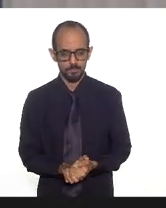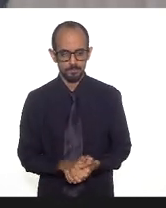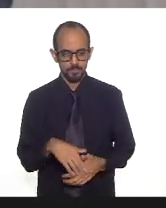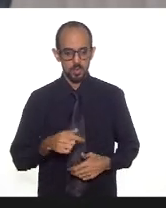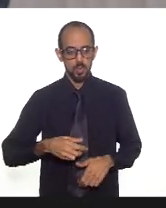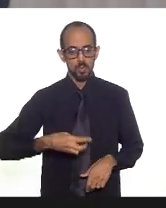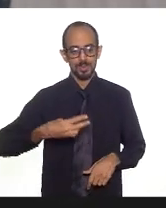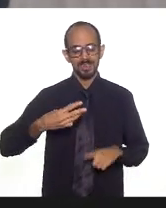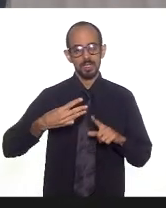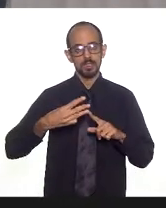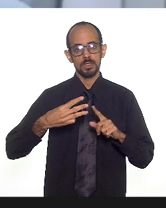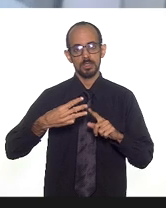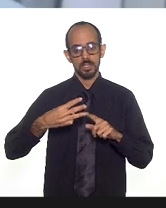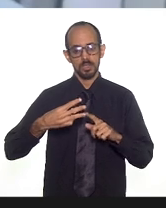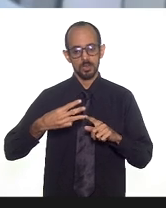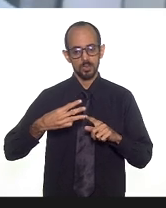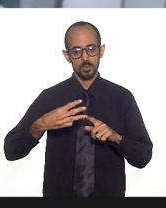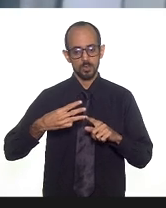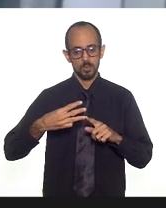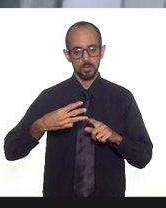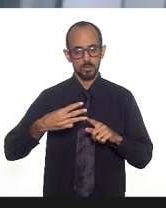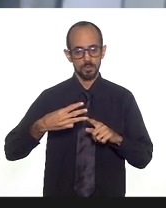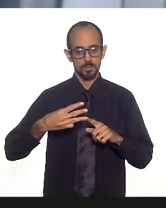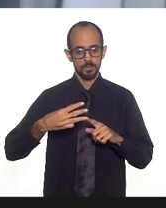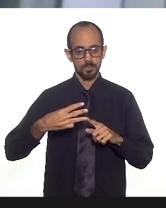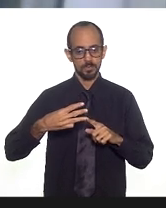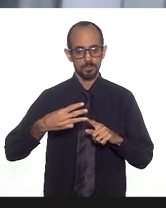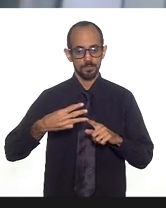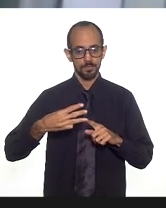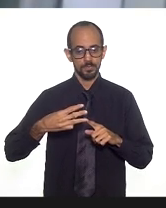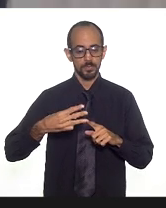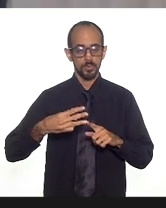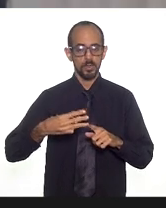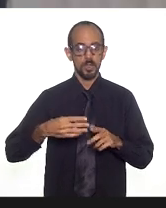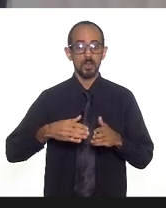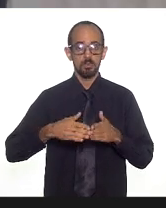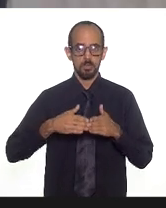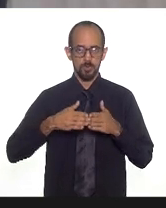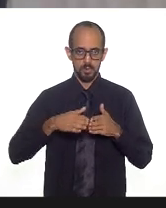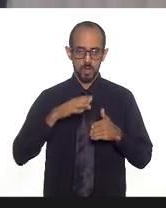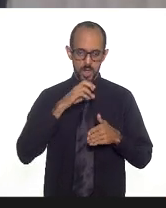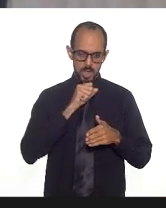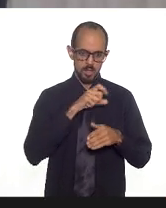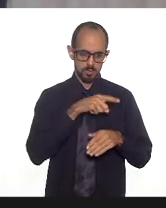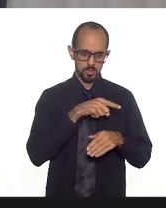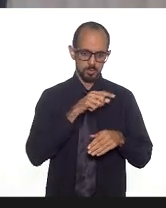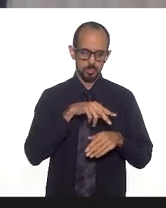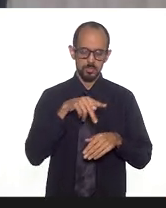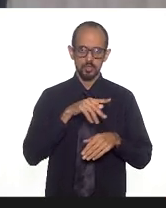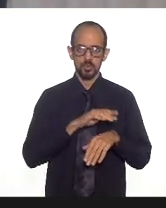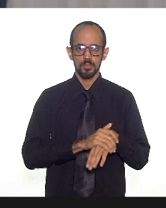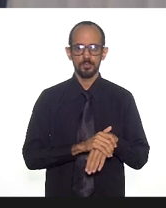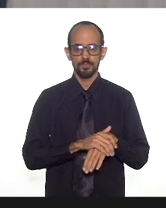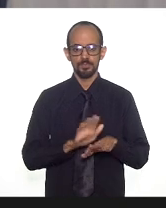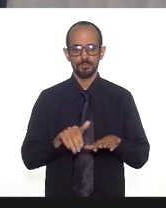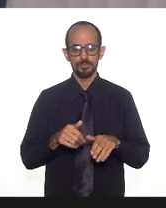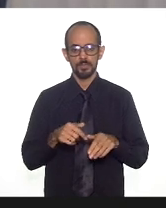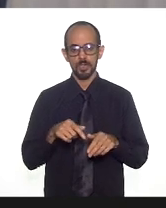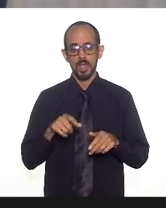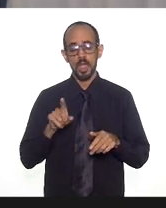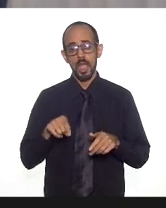terceiro ponto... Um minuto, professor. Isso, mas é rápido. Eu já tinha conversado com o Vitório em relação a isso. é o atendimento